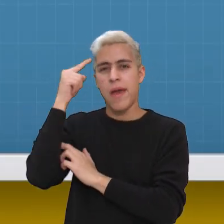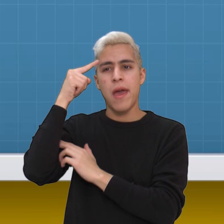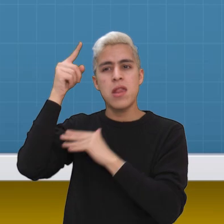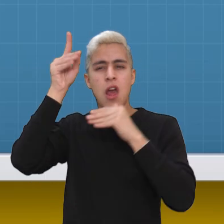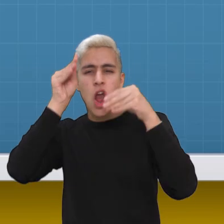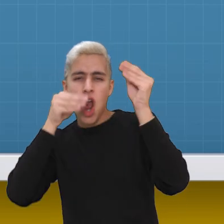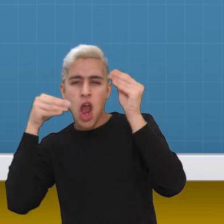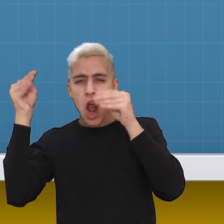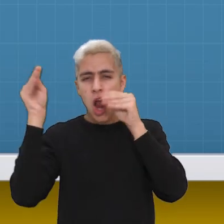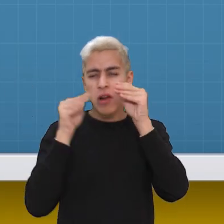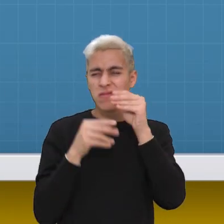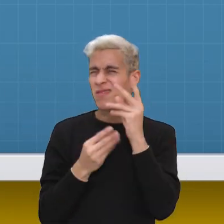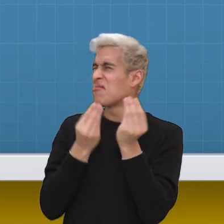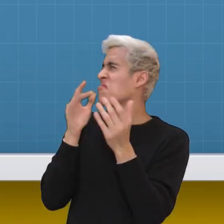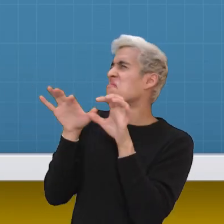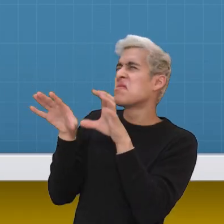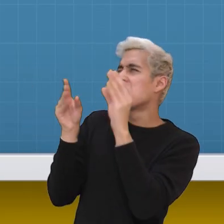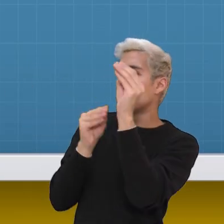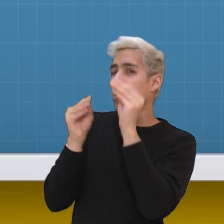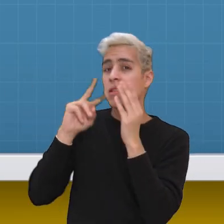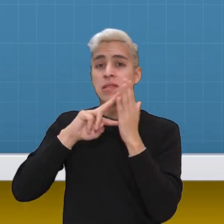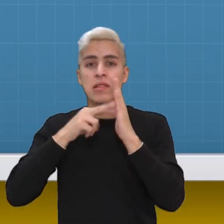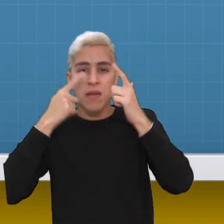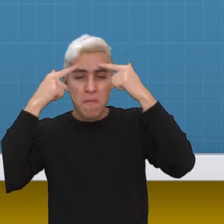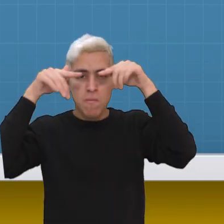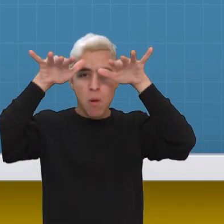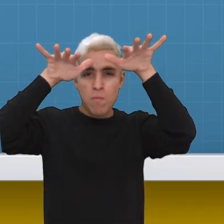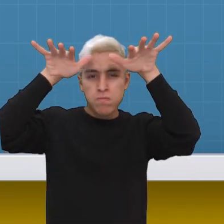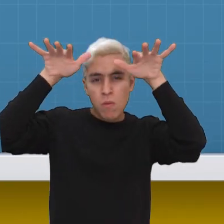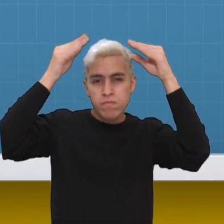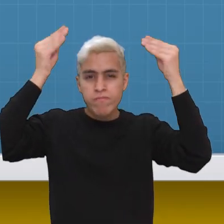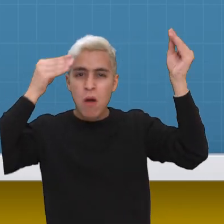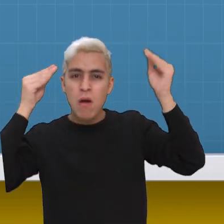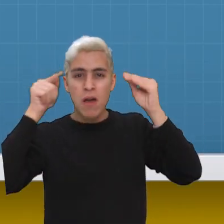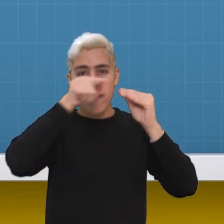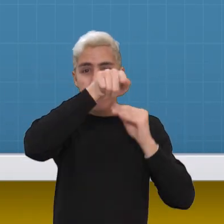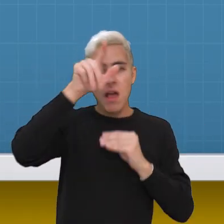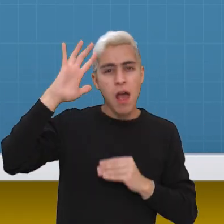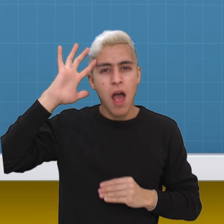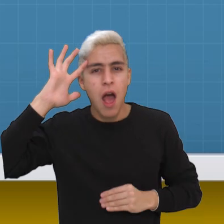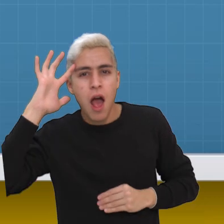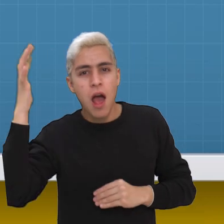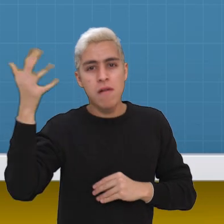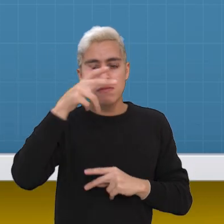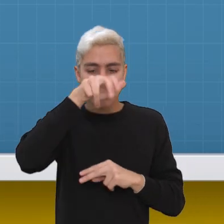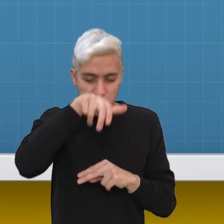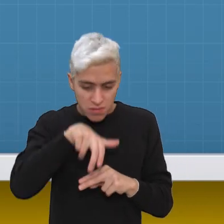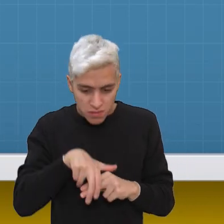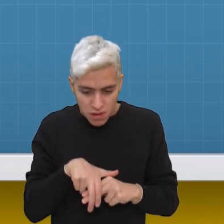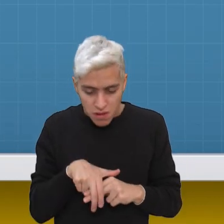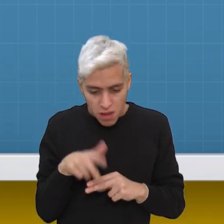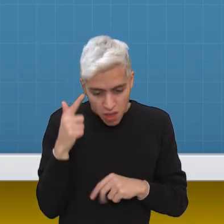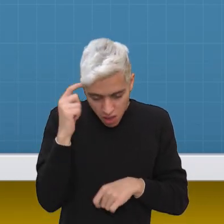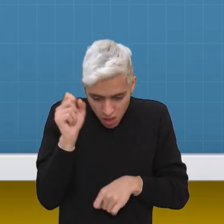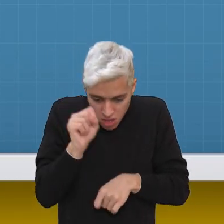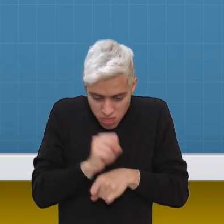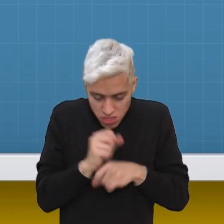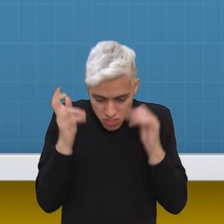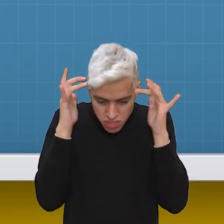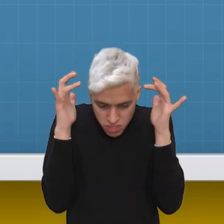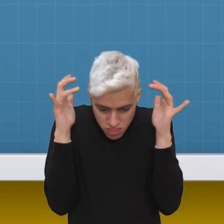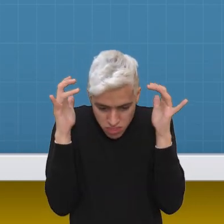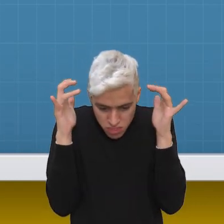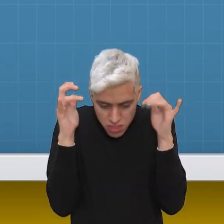é plástico? Como assim, professora? Plástico é que ele se movimenta. Se você resolve sentar e ficar com o teu cérebro